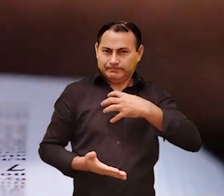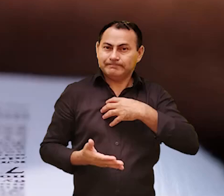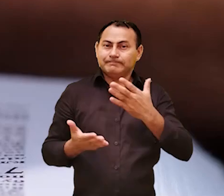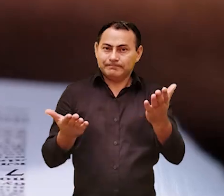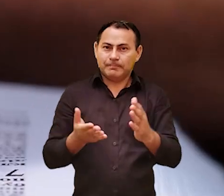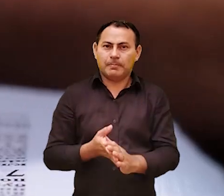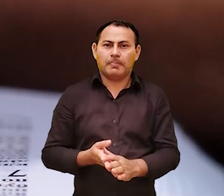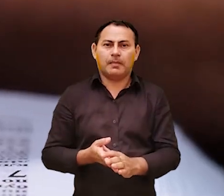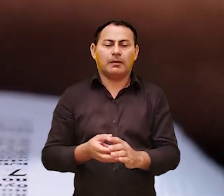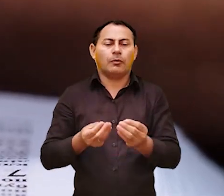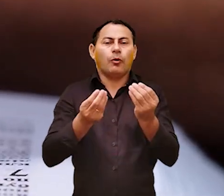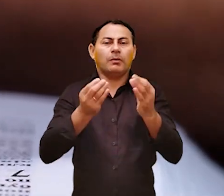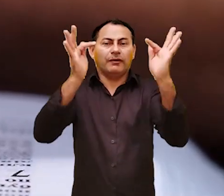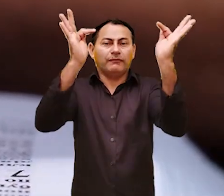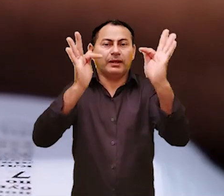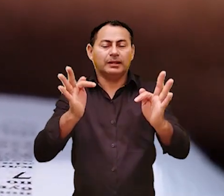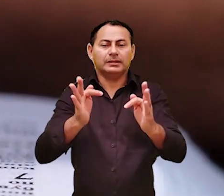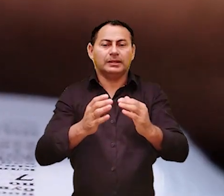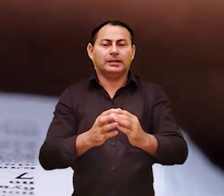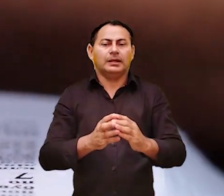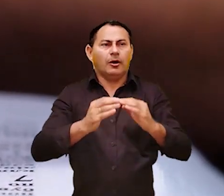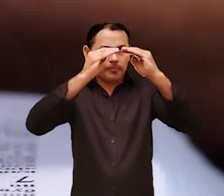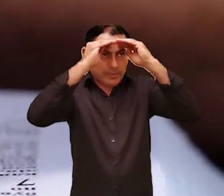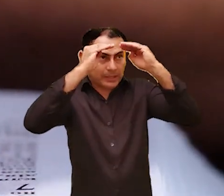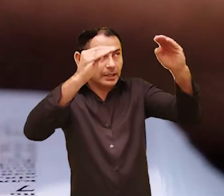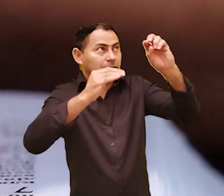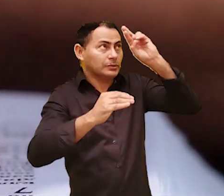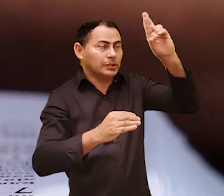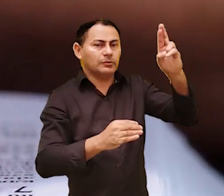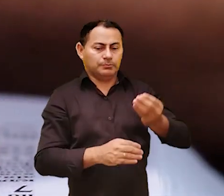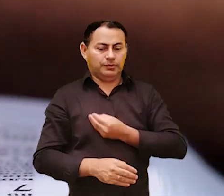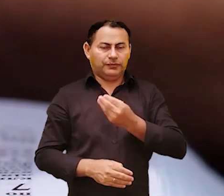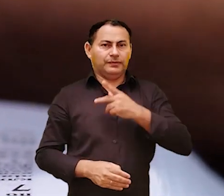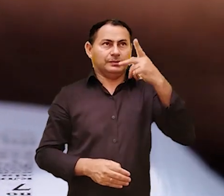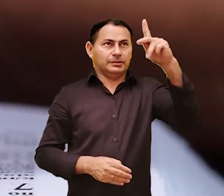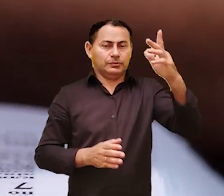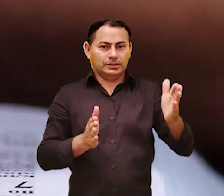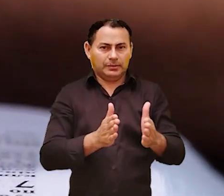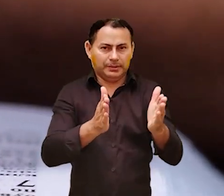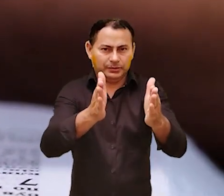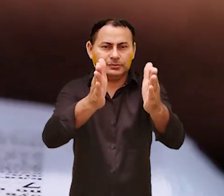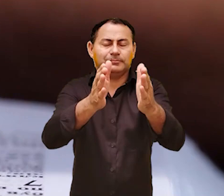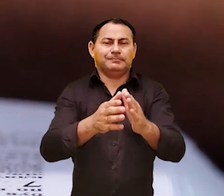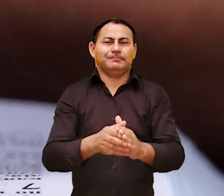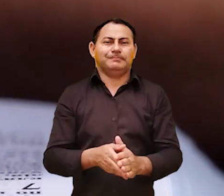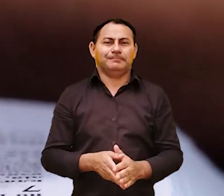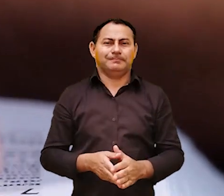certas condições. Como é feliz quem teme ao Senhor, quem anda nos seus